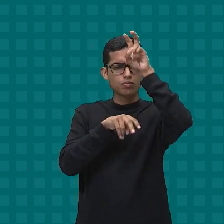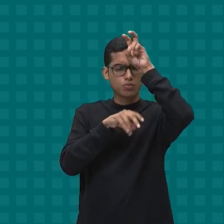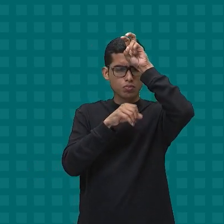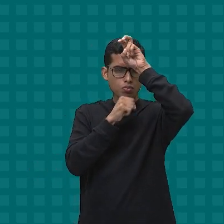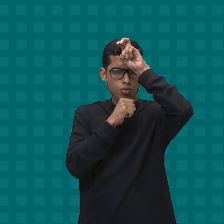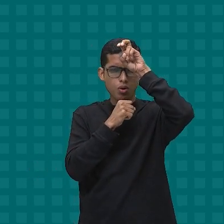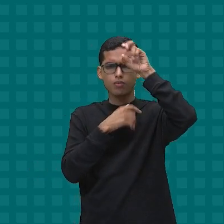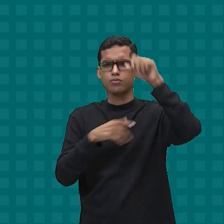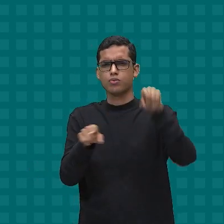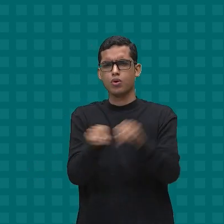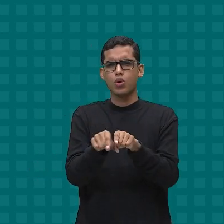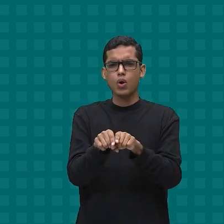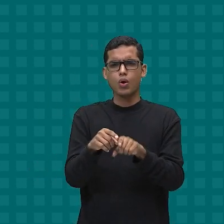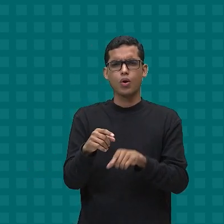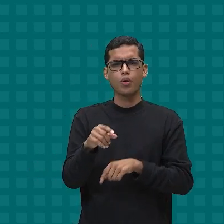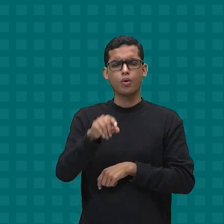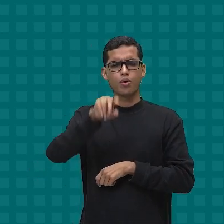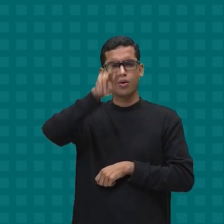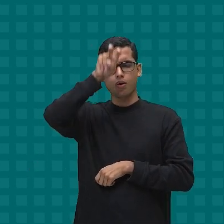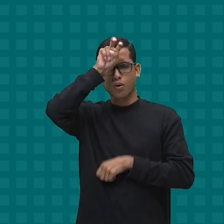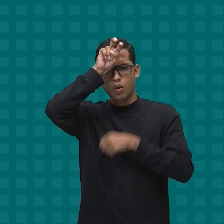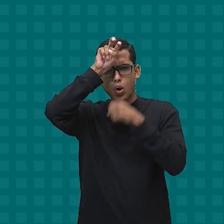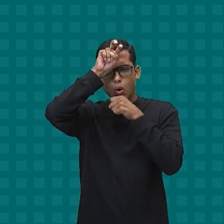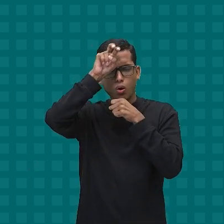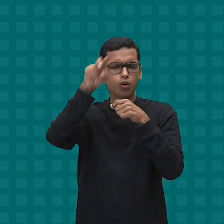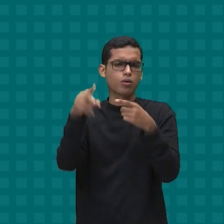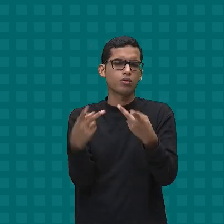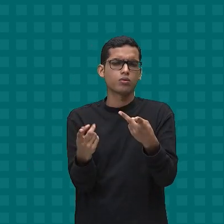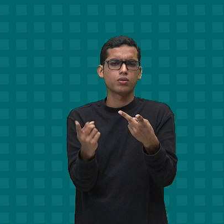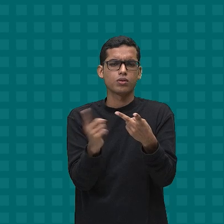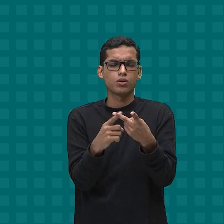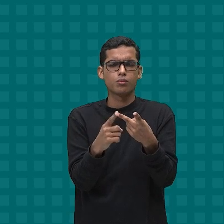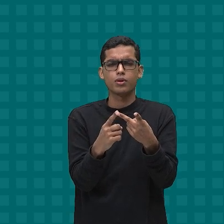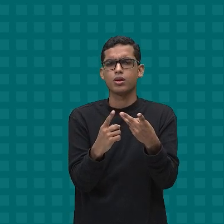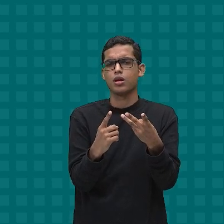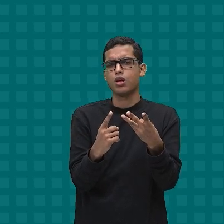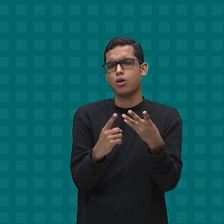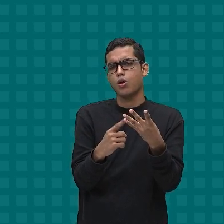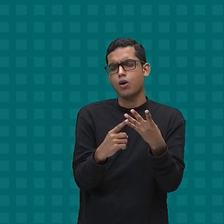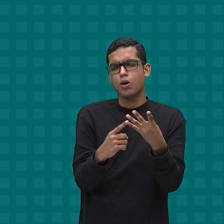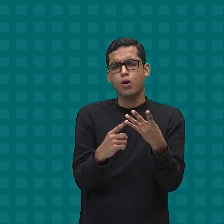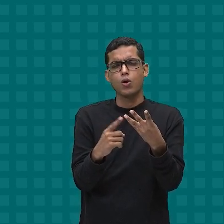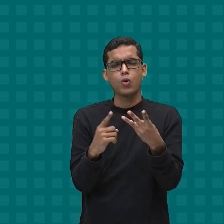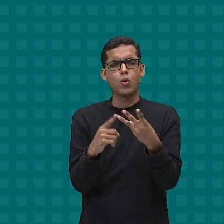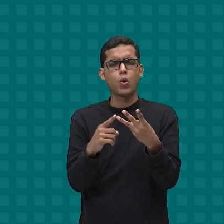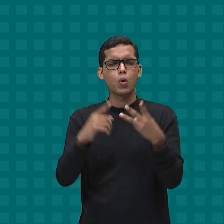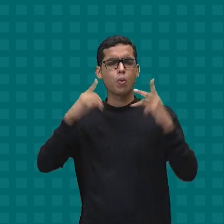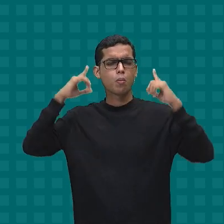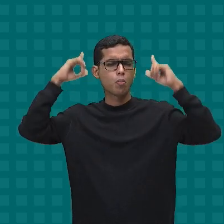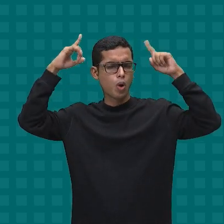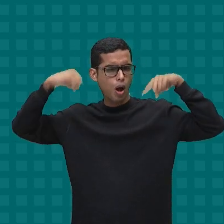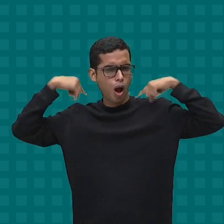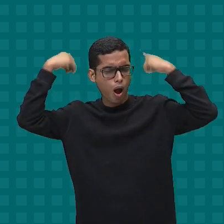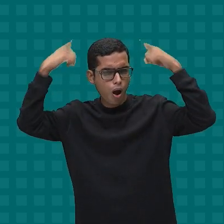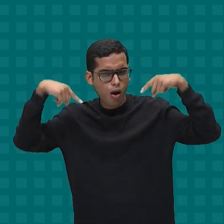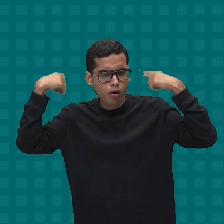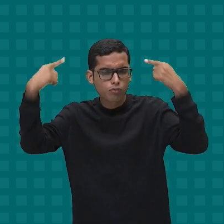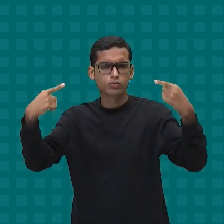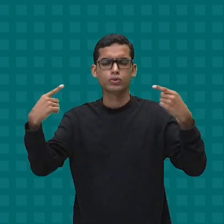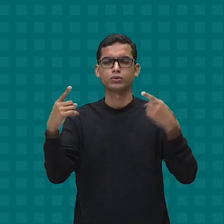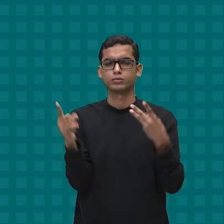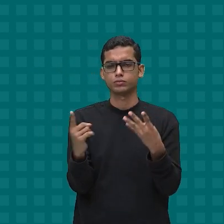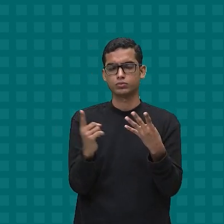ovelhas, tá? O gás que eles produzem é liberado